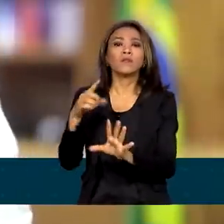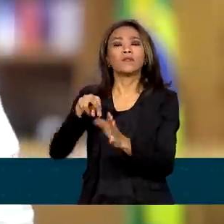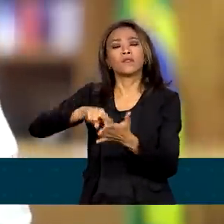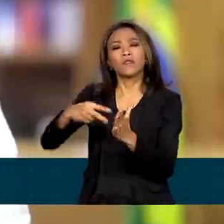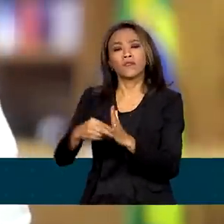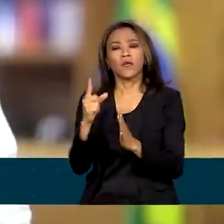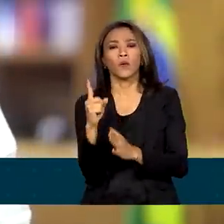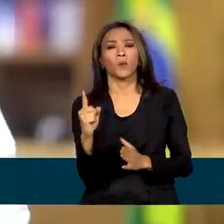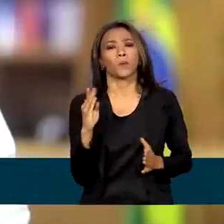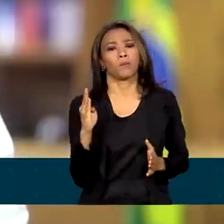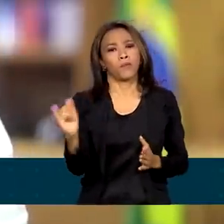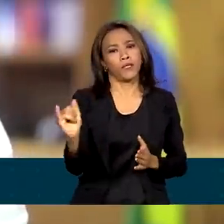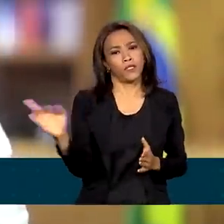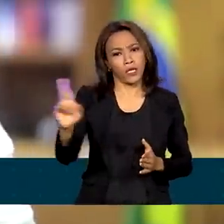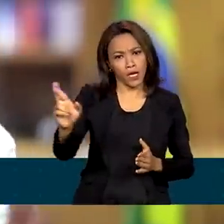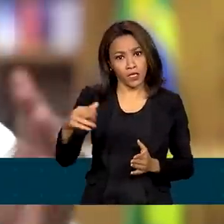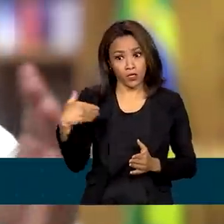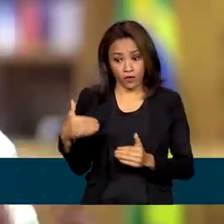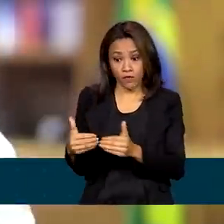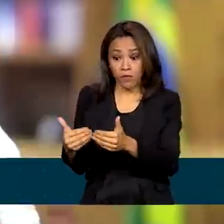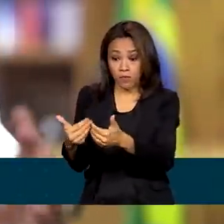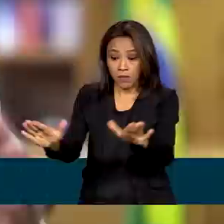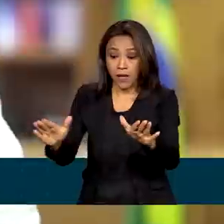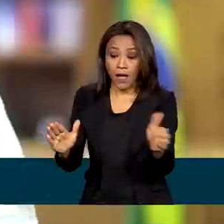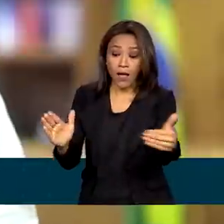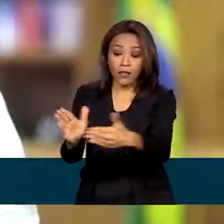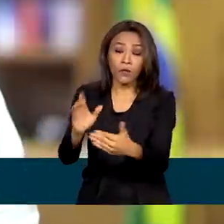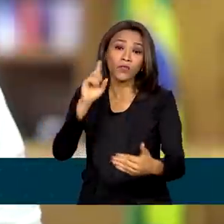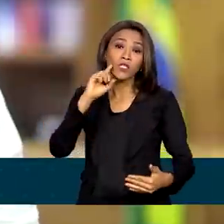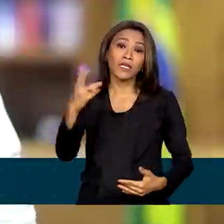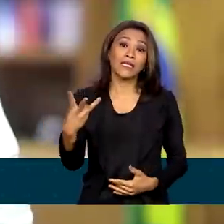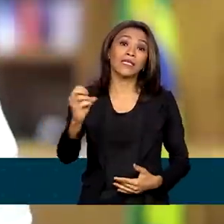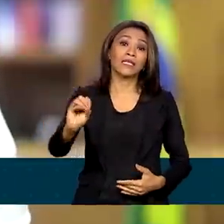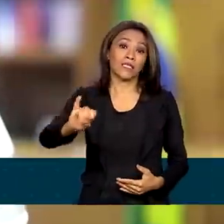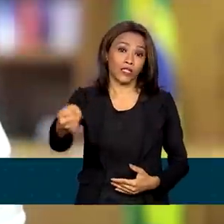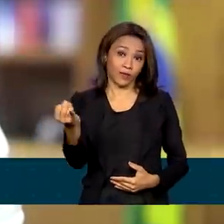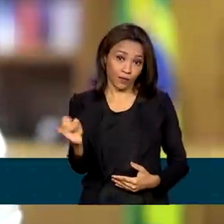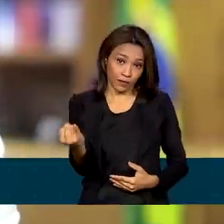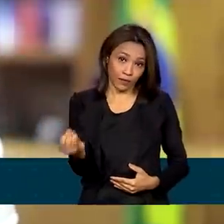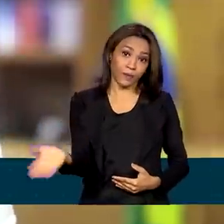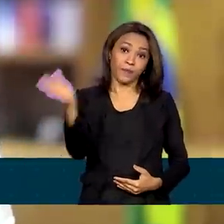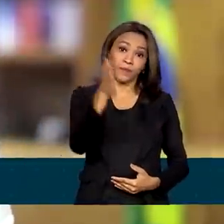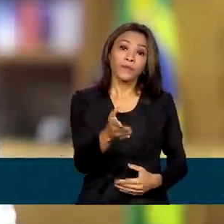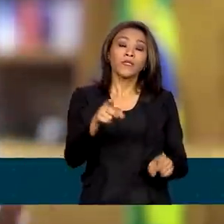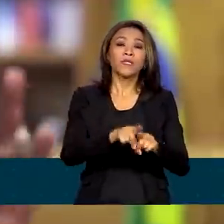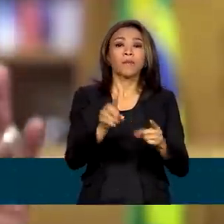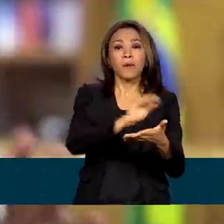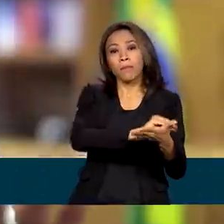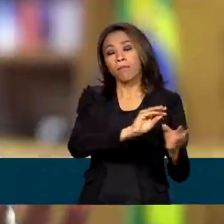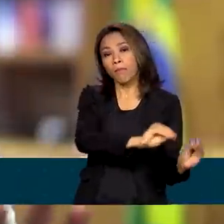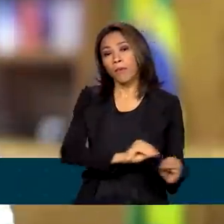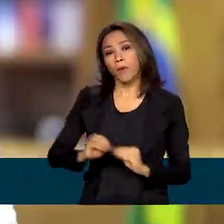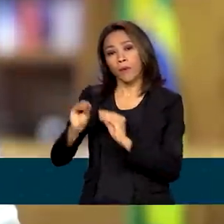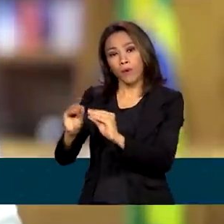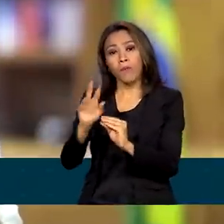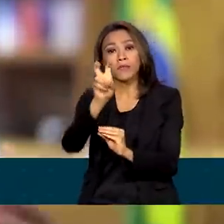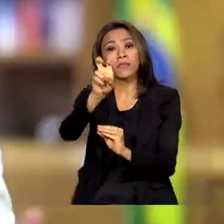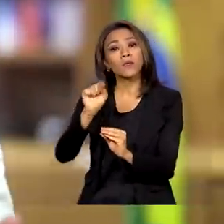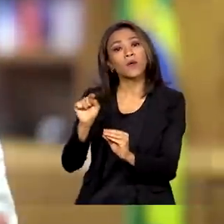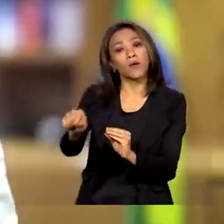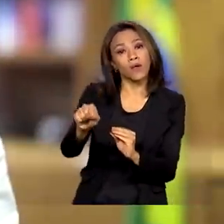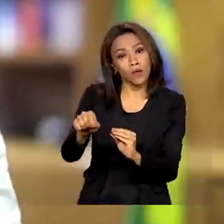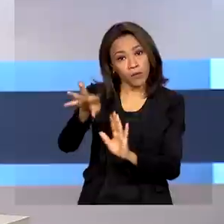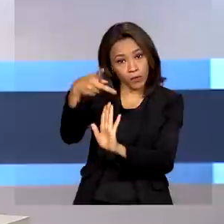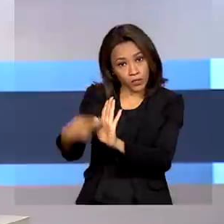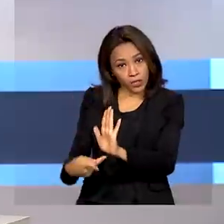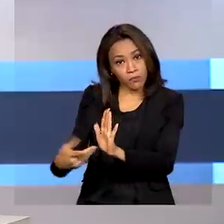R$1 bilhão que nós estamos liberando até o dia 30 de janeiro. E também conseguimos a prorrogação para mais 5 mil projetos para